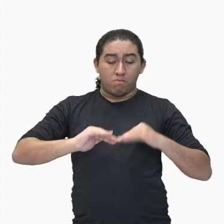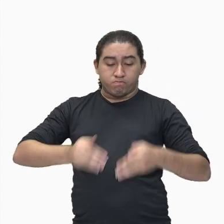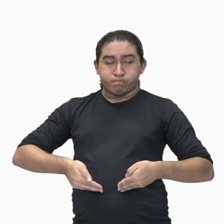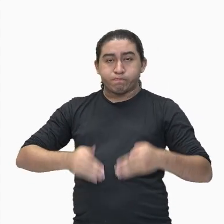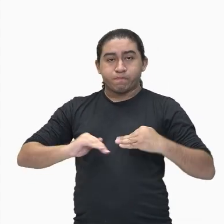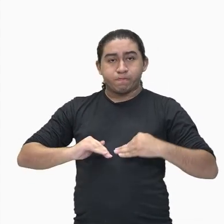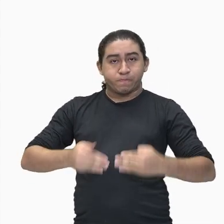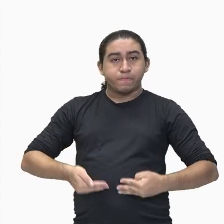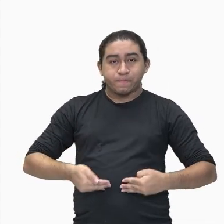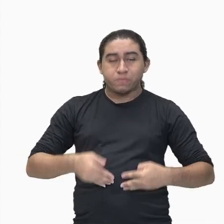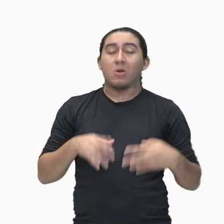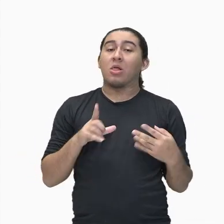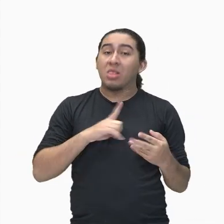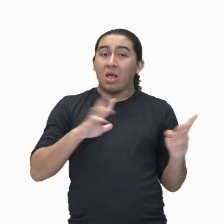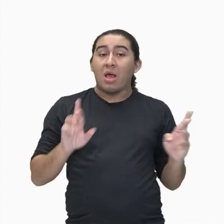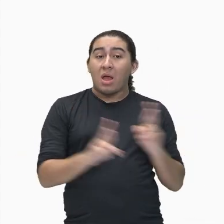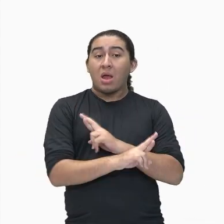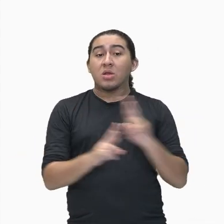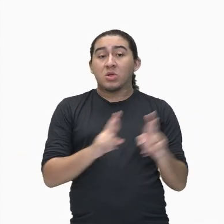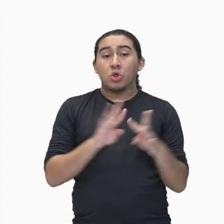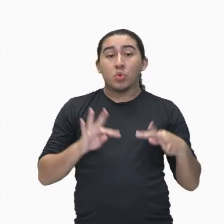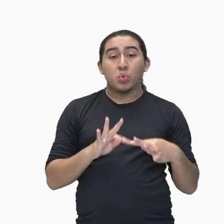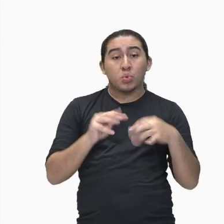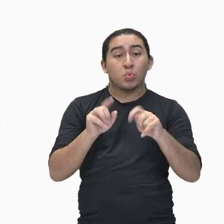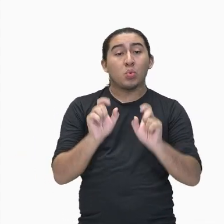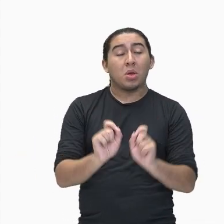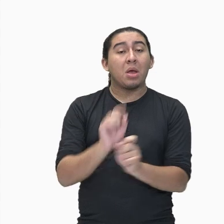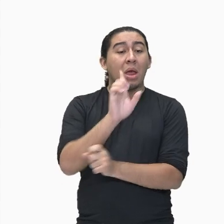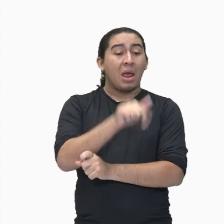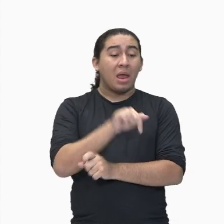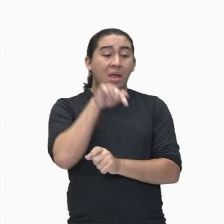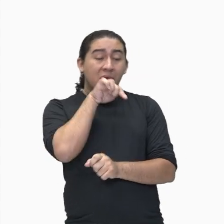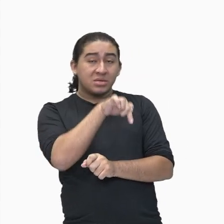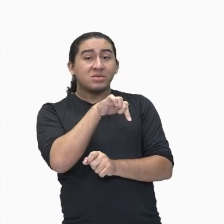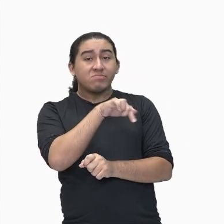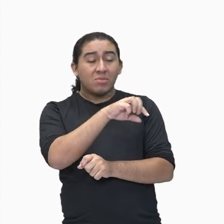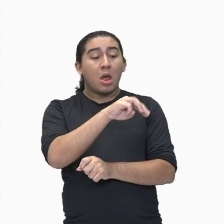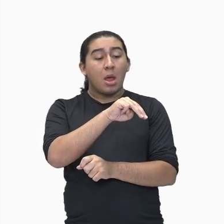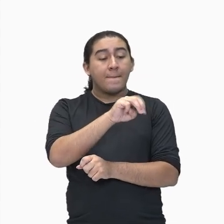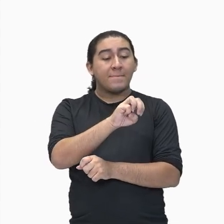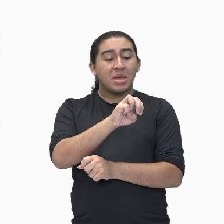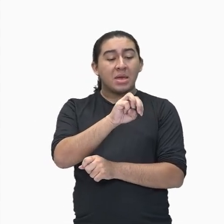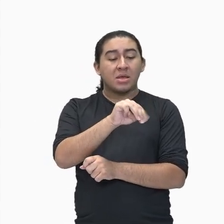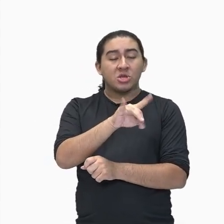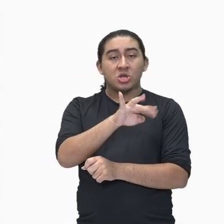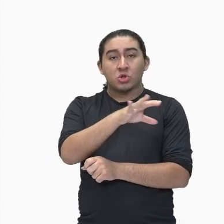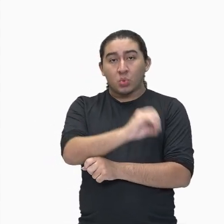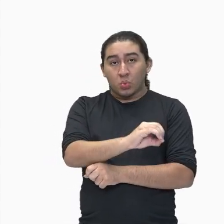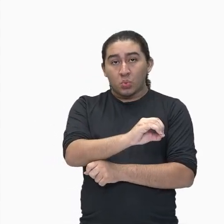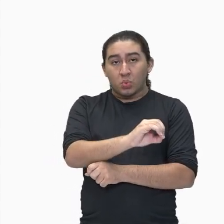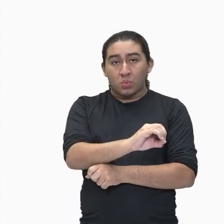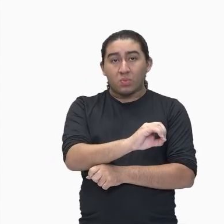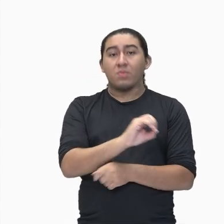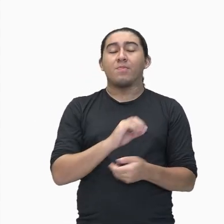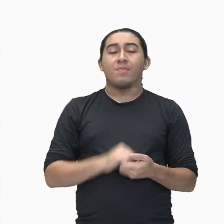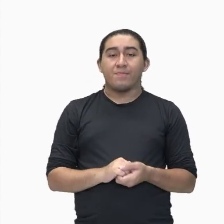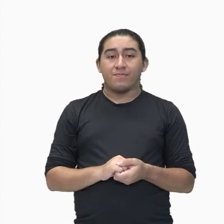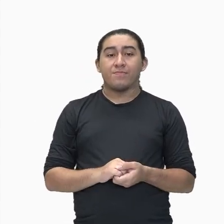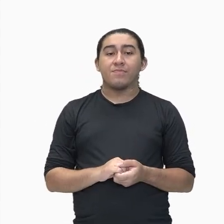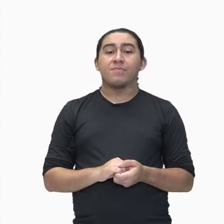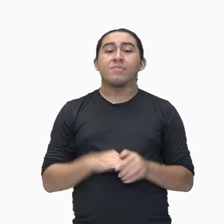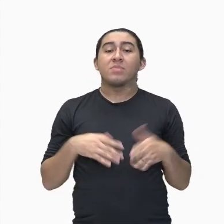barrigudinho, tudo está relacionado ao menino, né? Então, a gente vê que